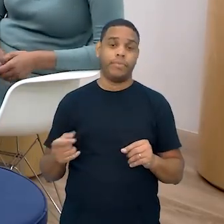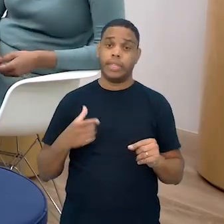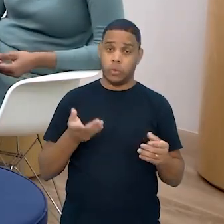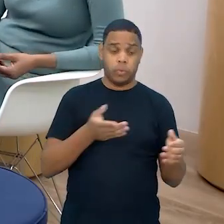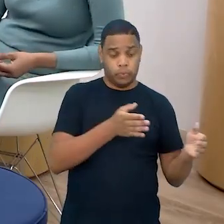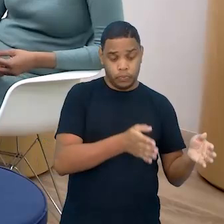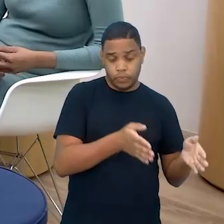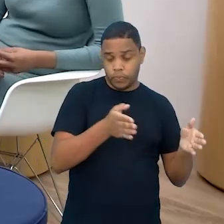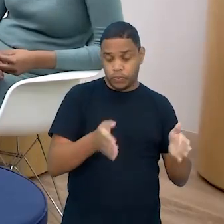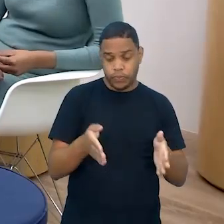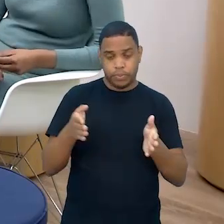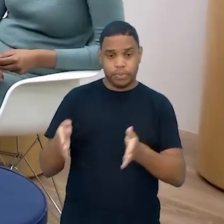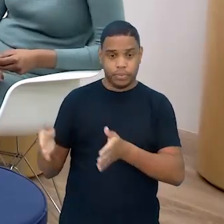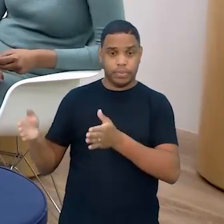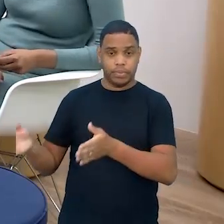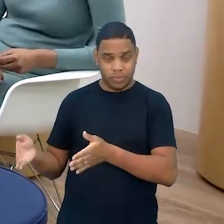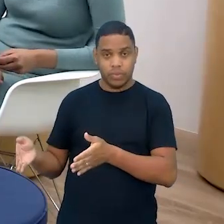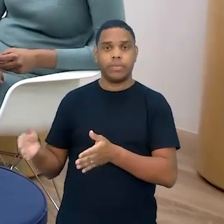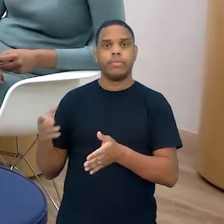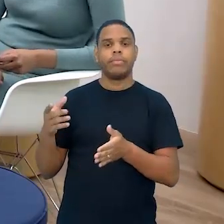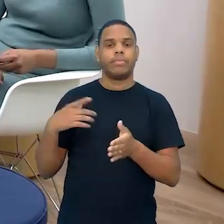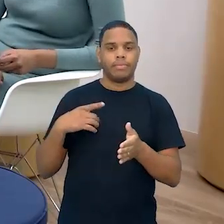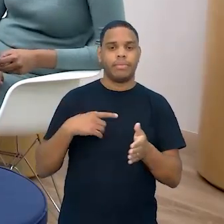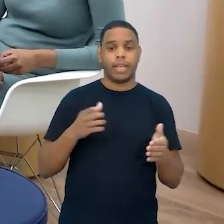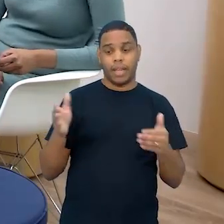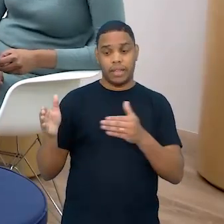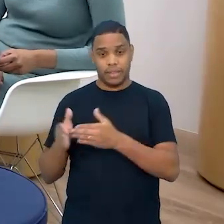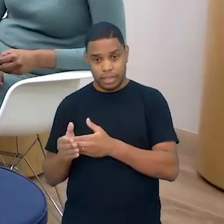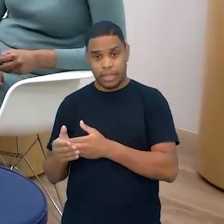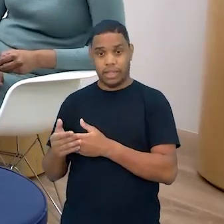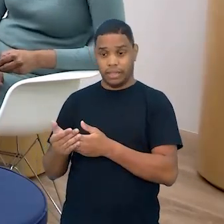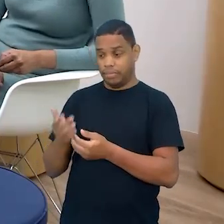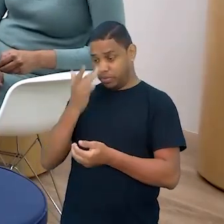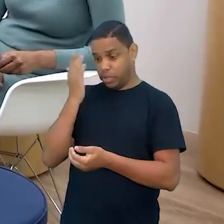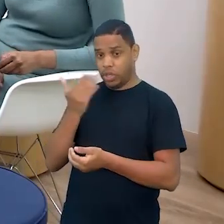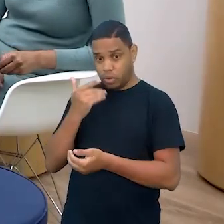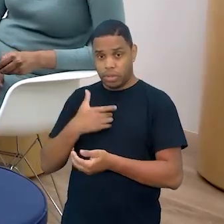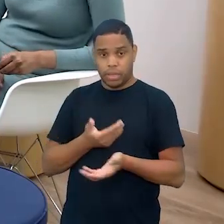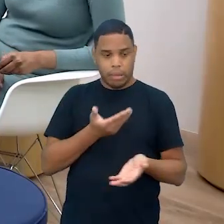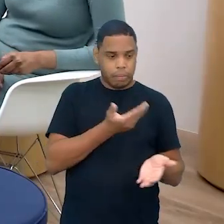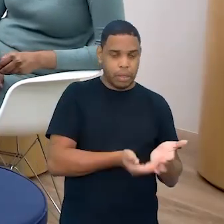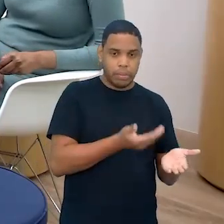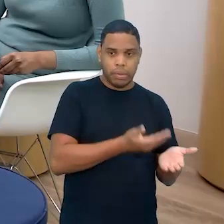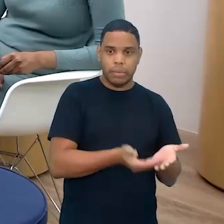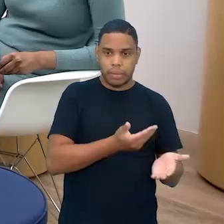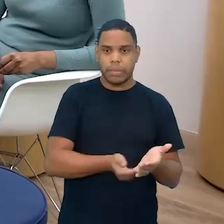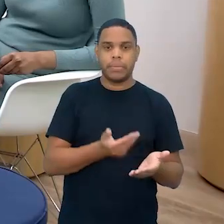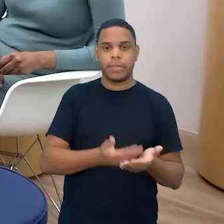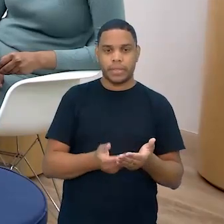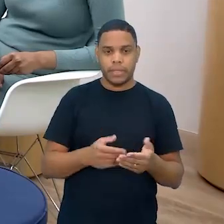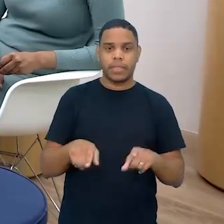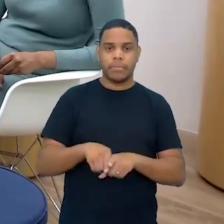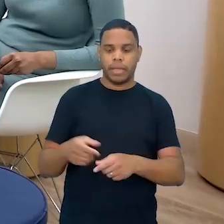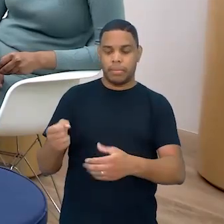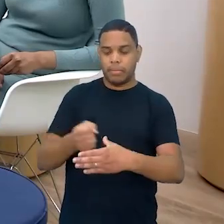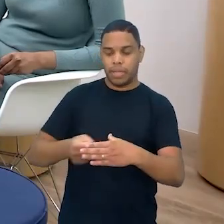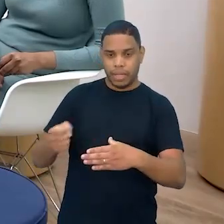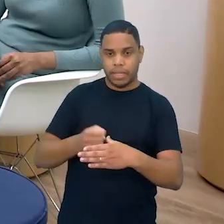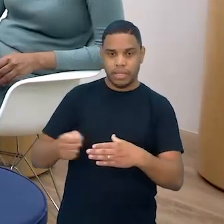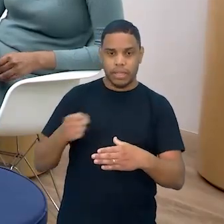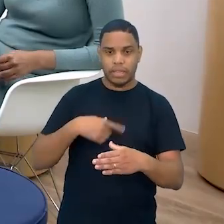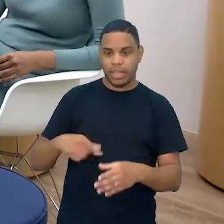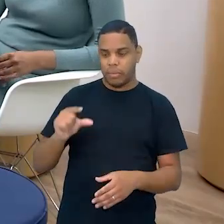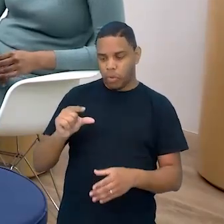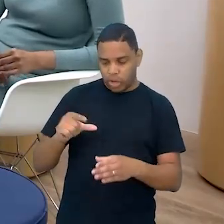etapa que a gente chama de transporte, né, que é até chegar no prato, tem desperdício. Às vezes, até chegar no prato, né, da panela para o prato, sobra um